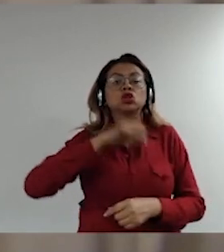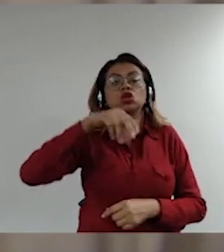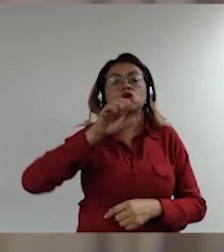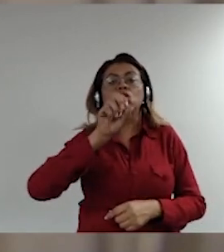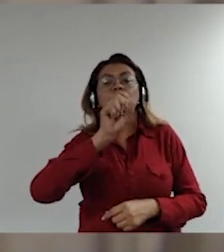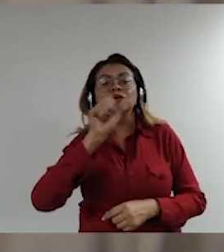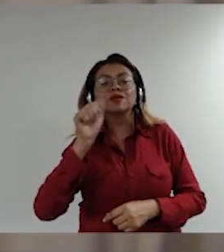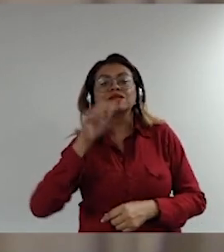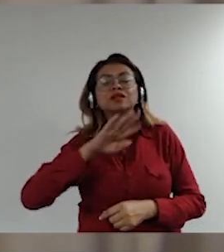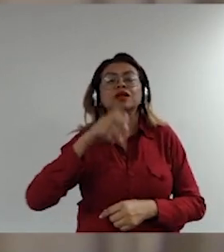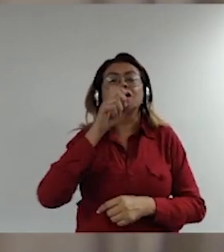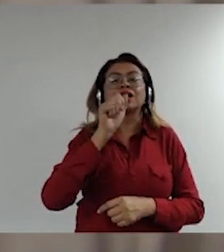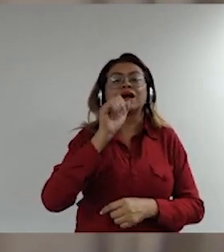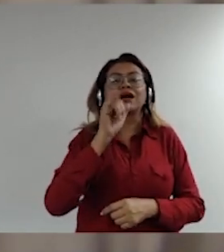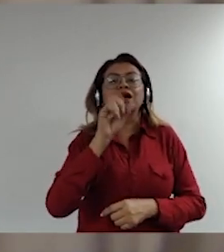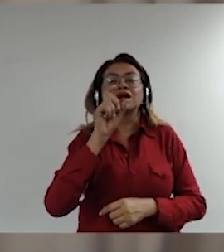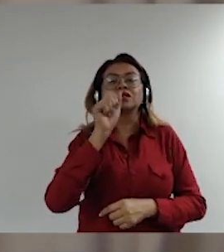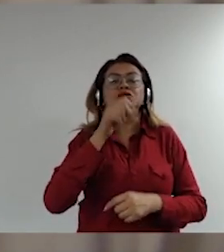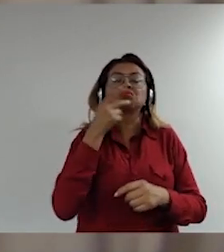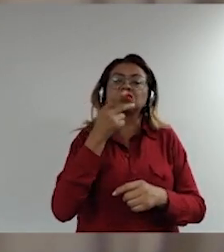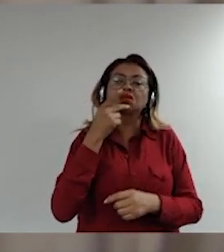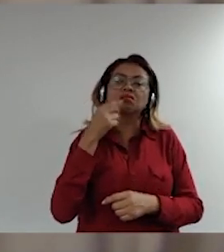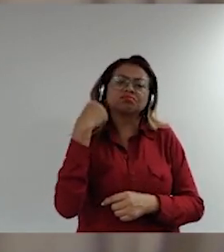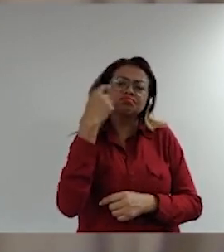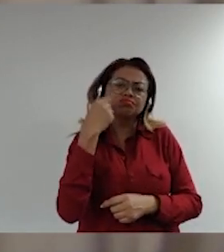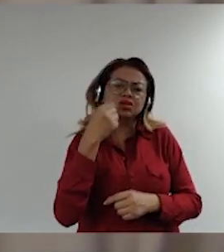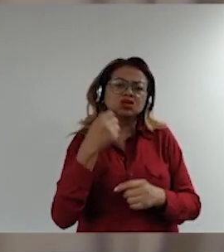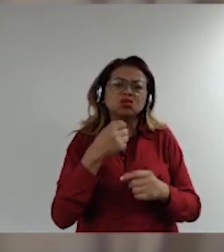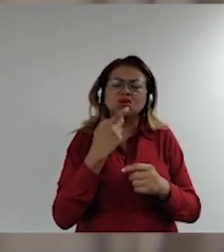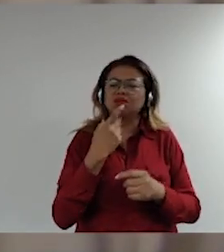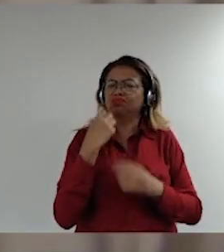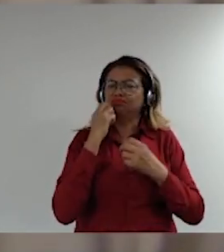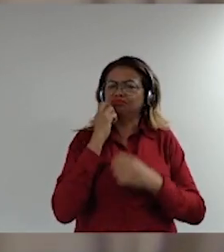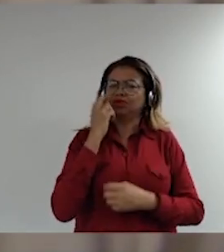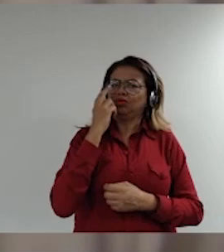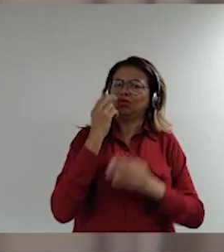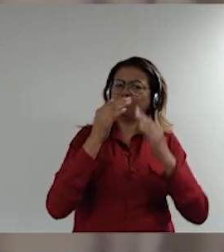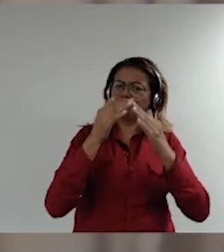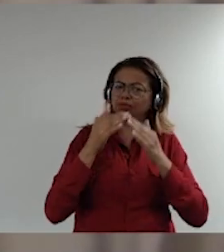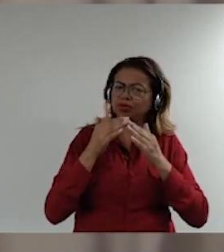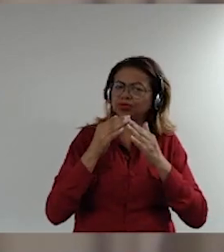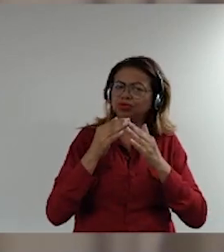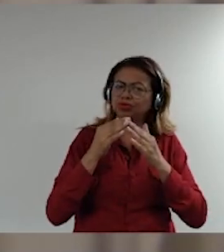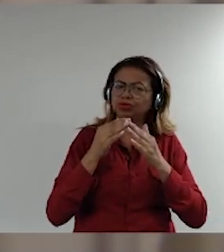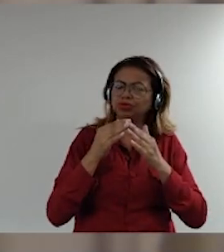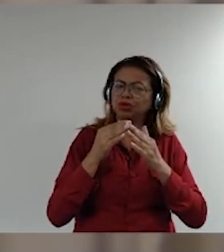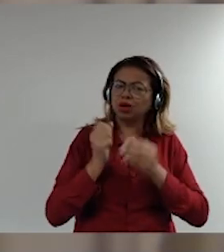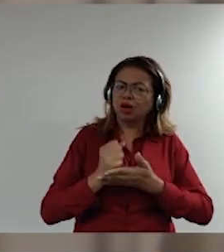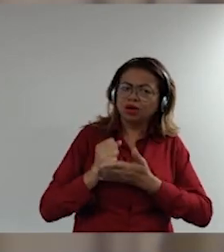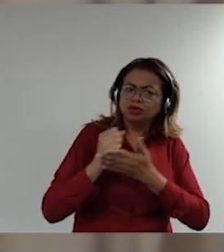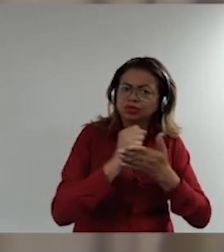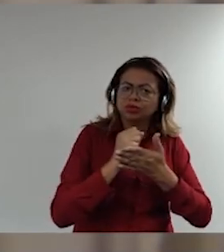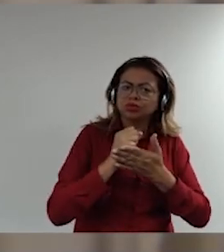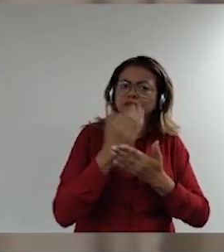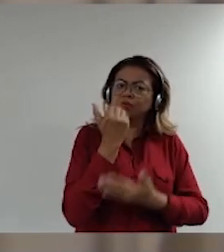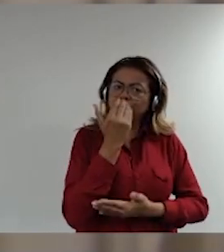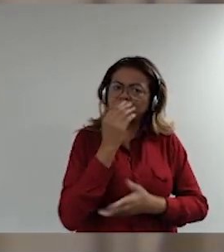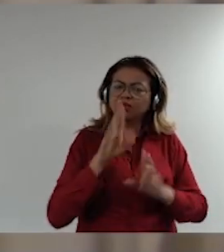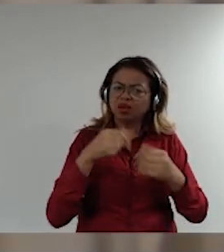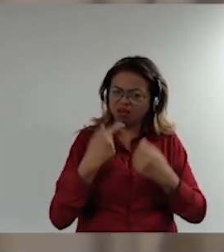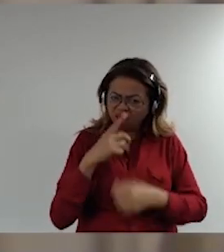um advogado pedir um auxílio alimento. Não é vergonha. Não é vergonha para ninguém, porque nós não